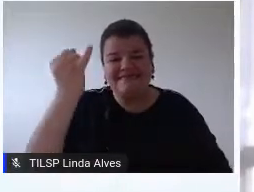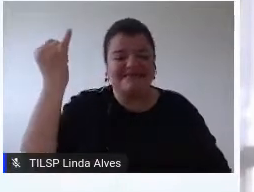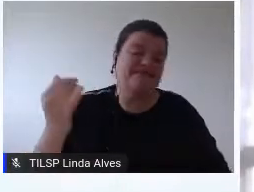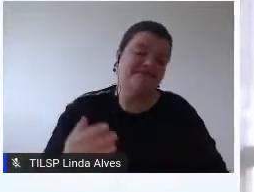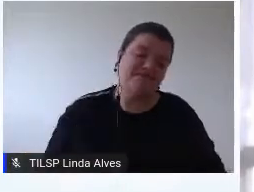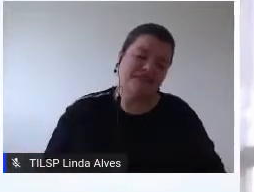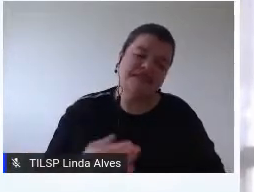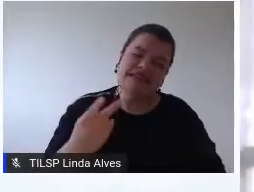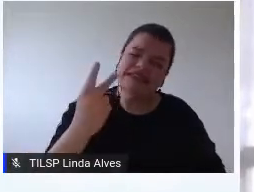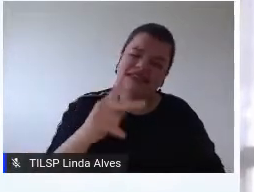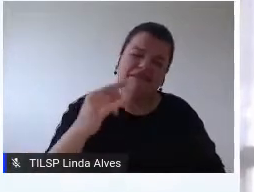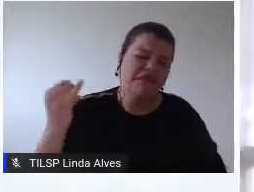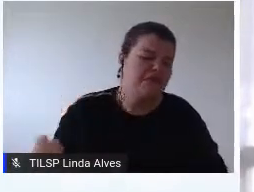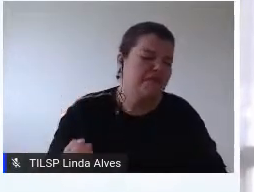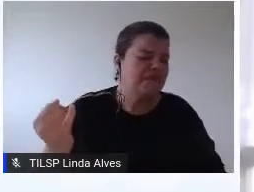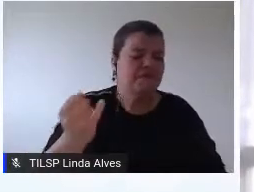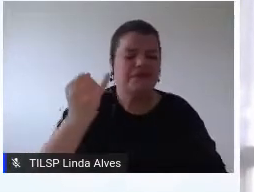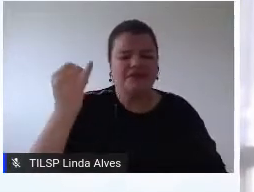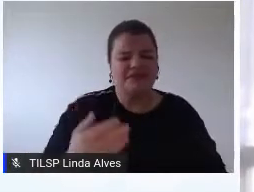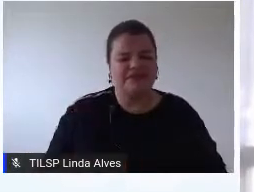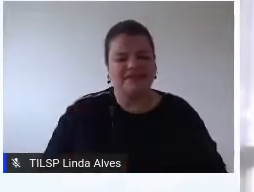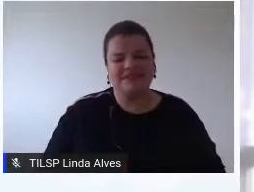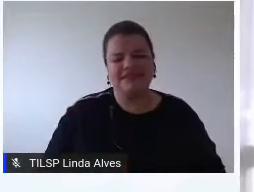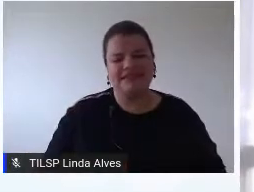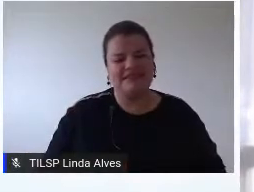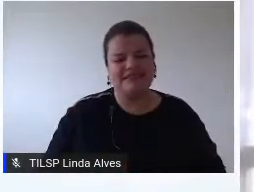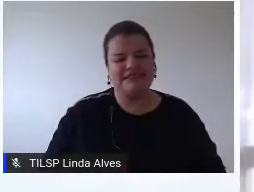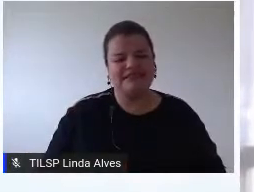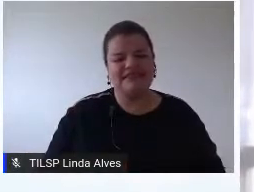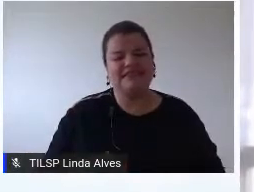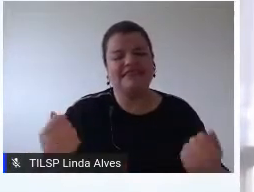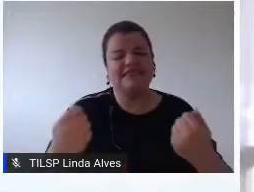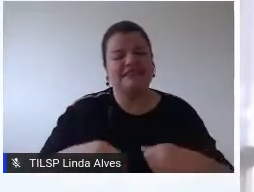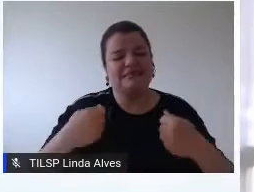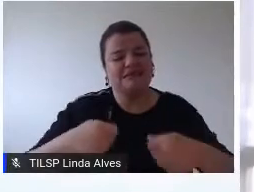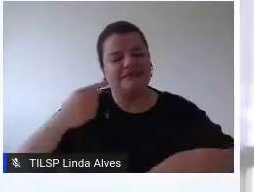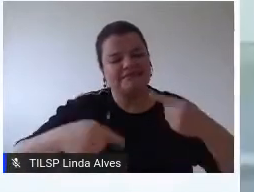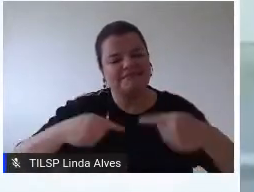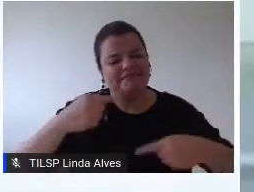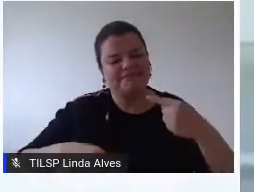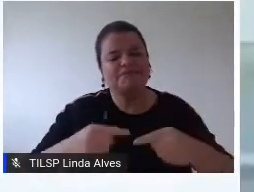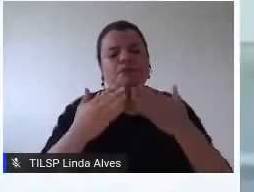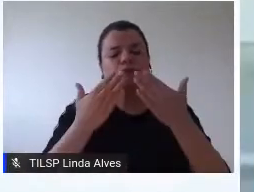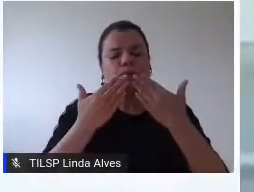muito relevante, com temas sempre que precisam ser debatidos.